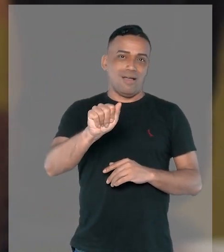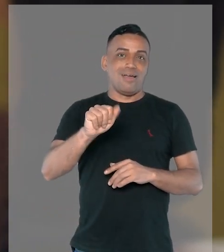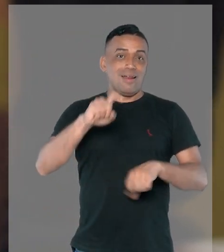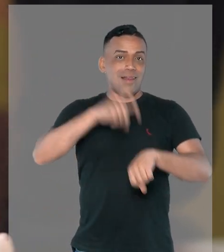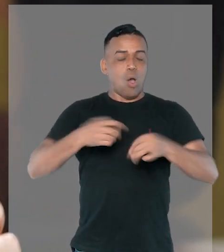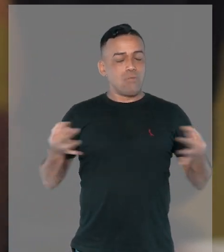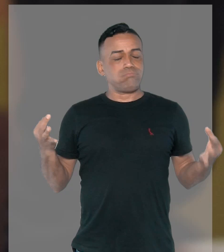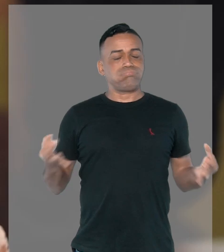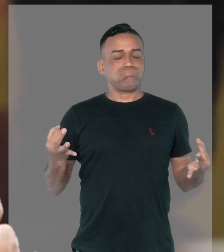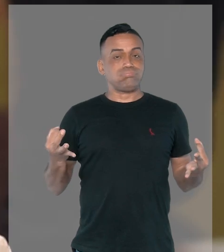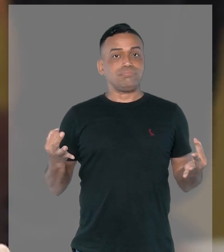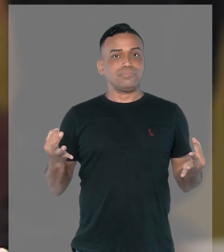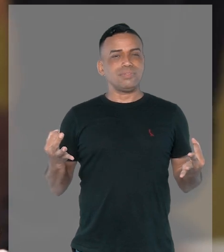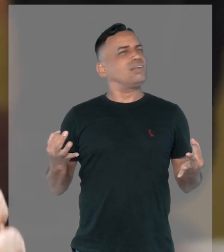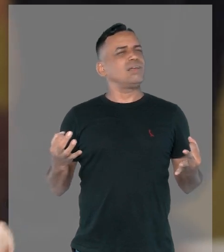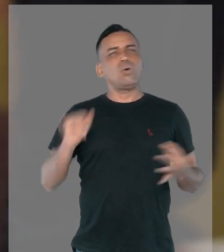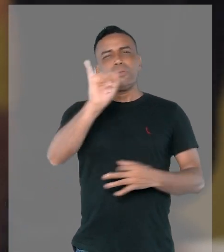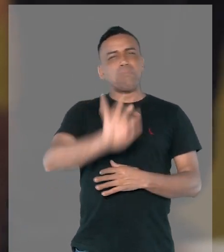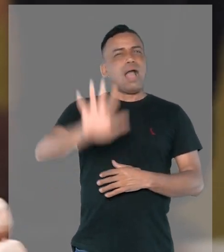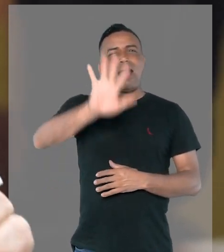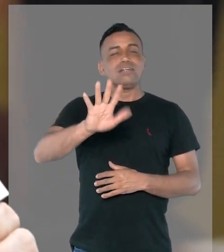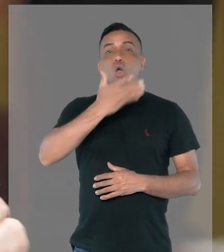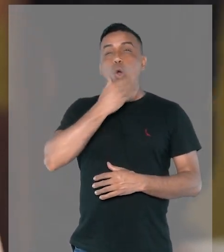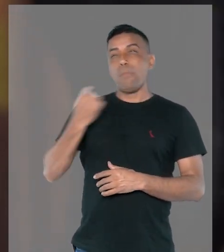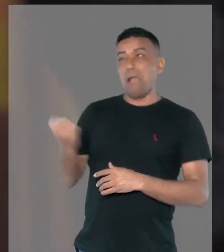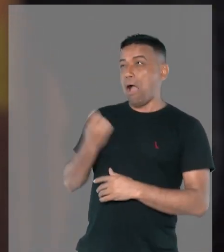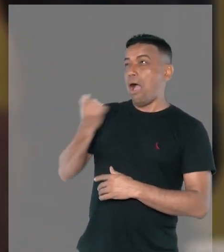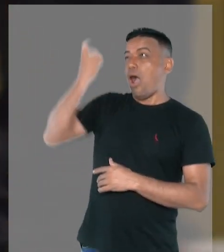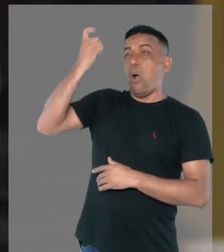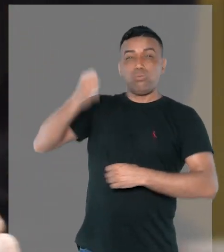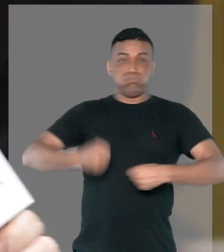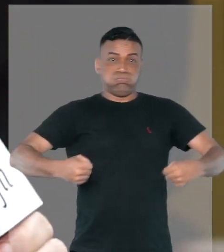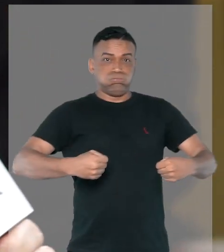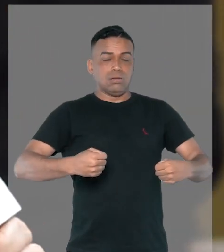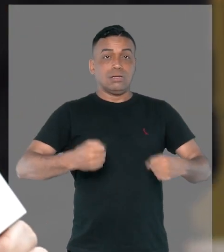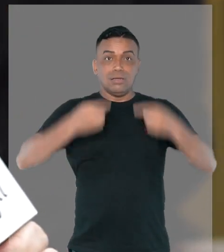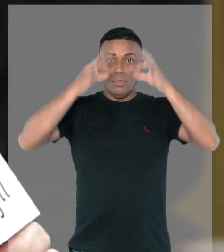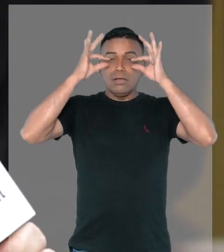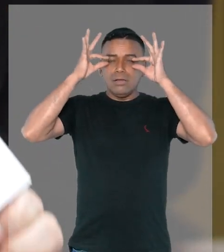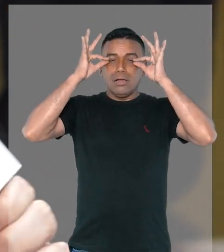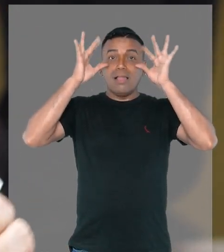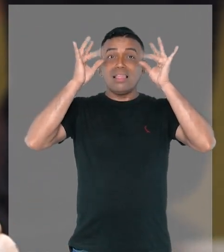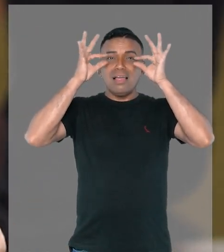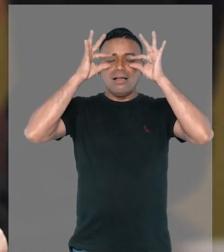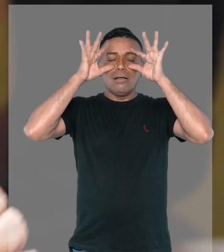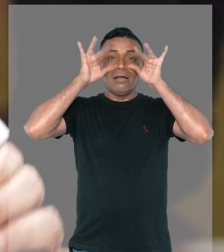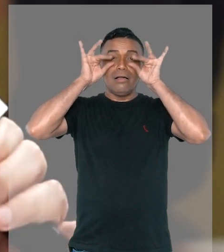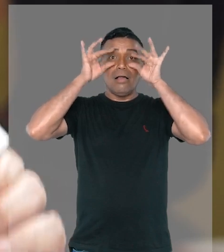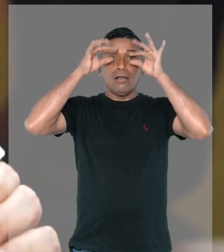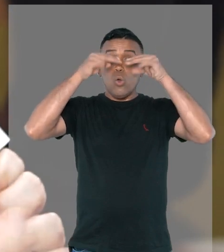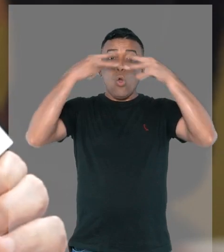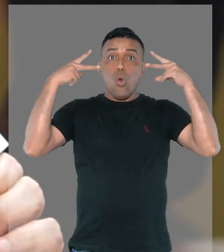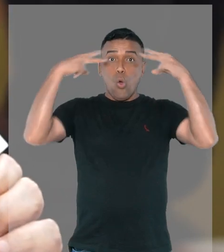dele é uma coisa muito interessante, é um homem grande, alto, sem as pálpebras, né? E com um brinco